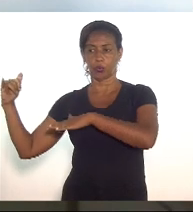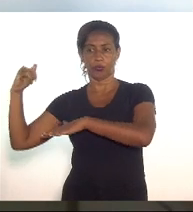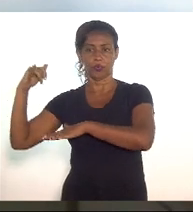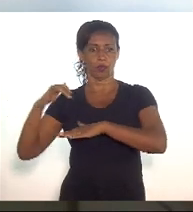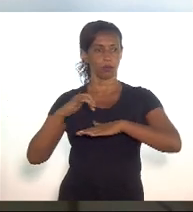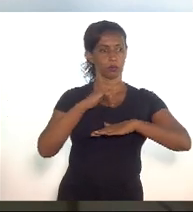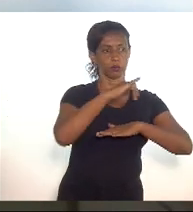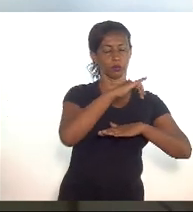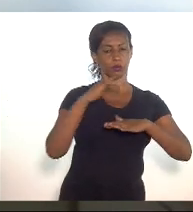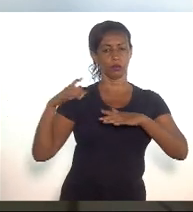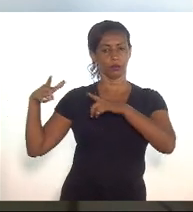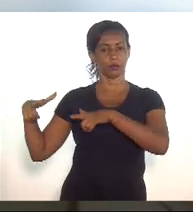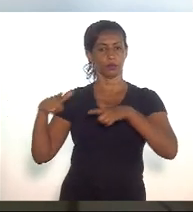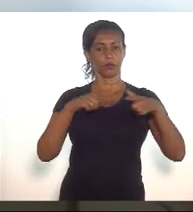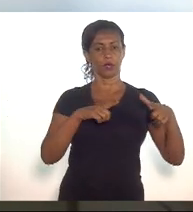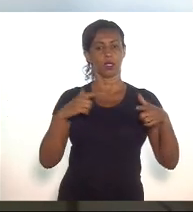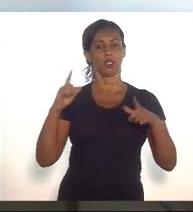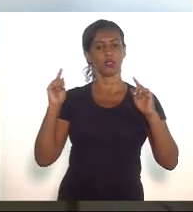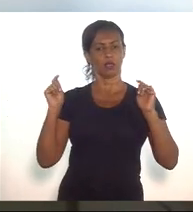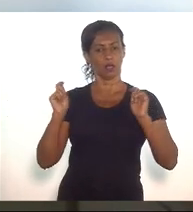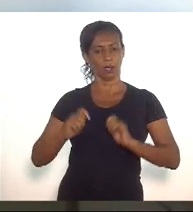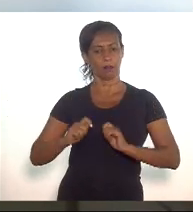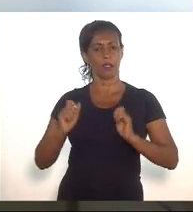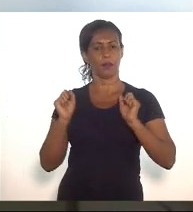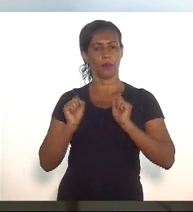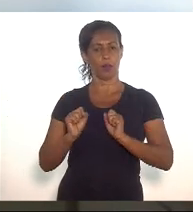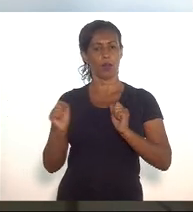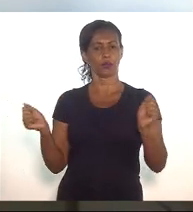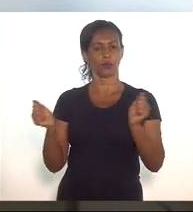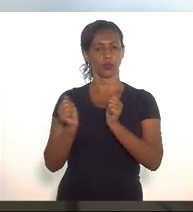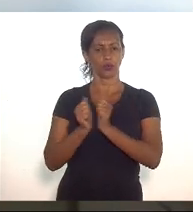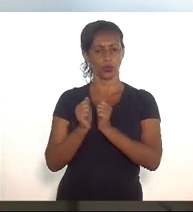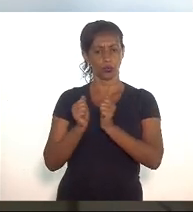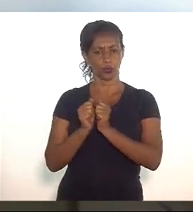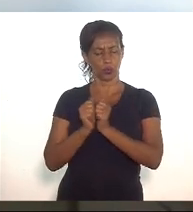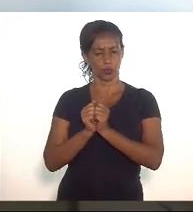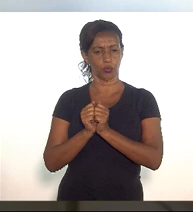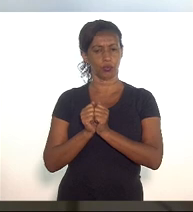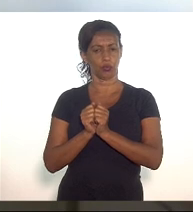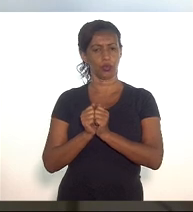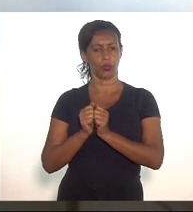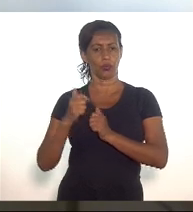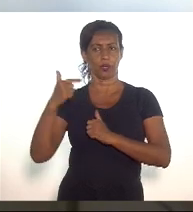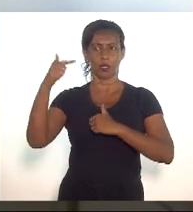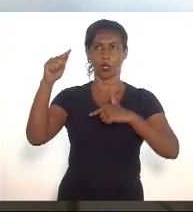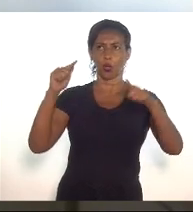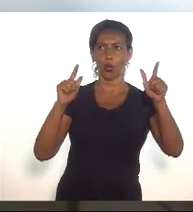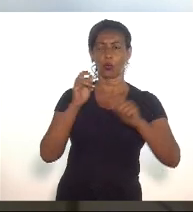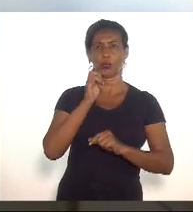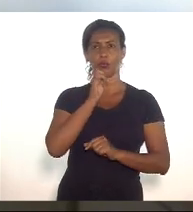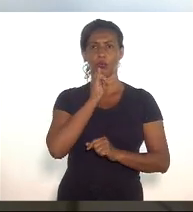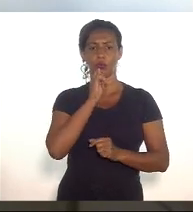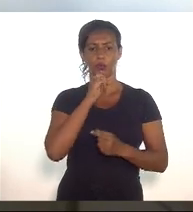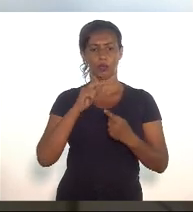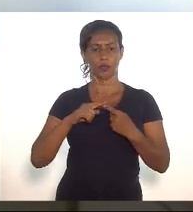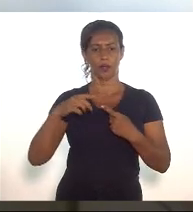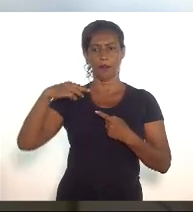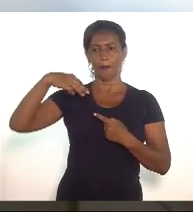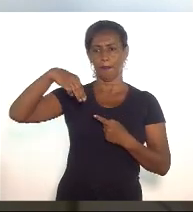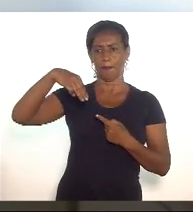ter benefícios similares. Que outros aeroportos? Citando alguns,